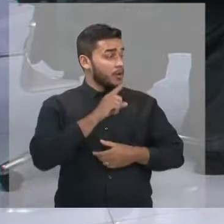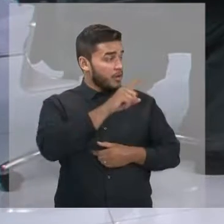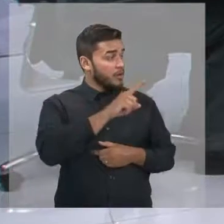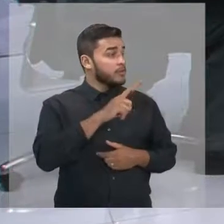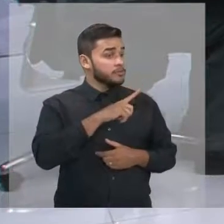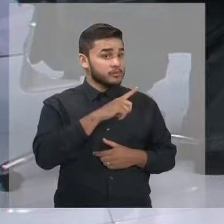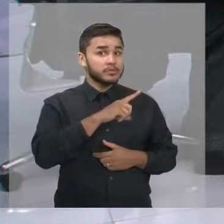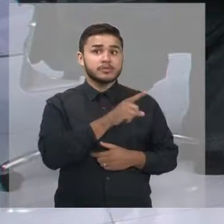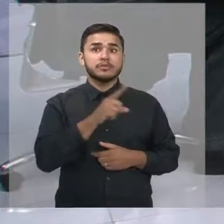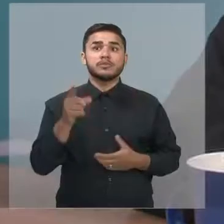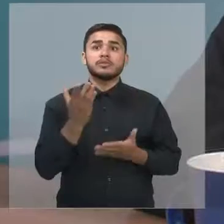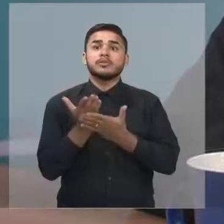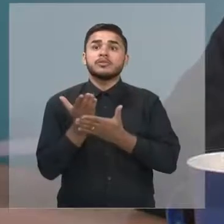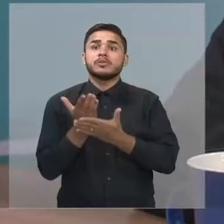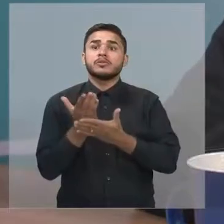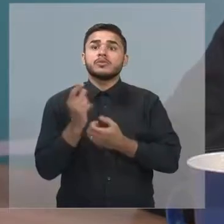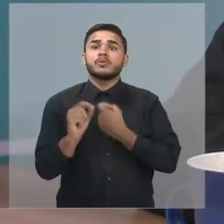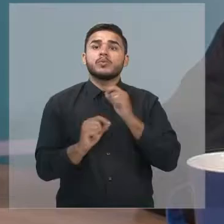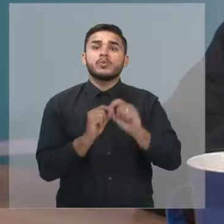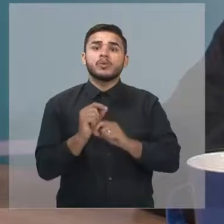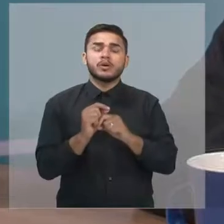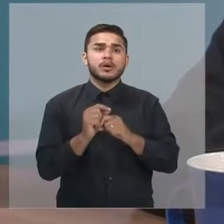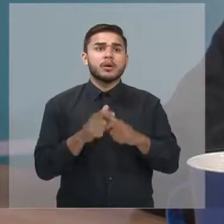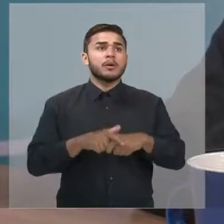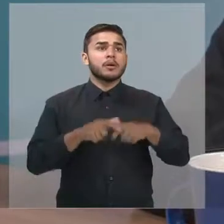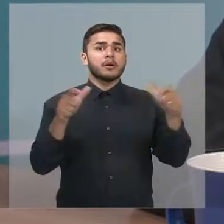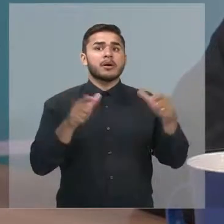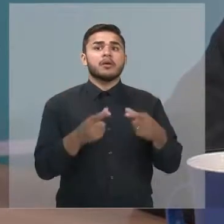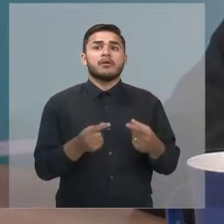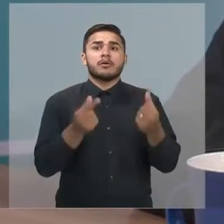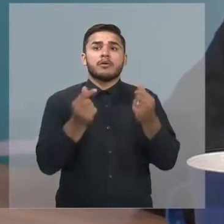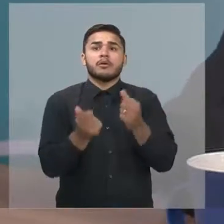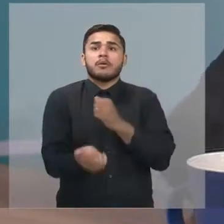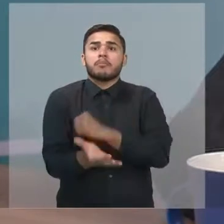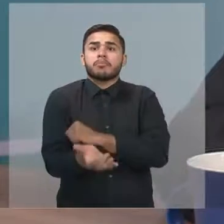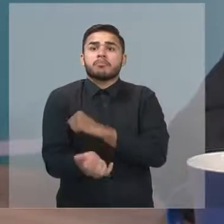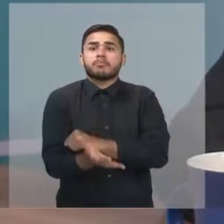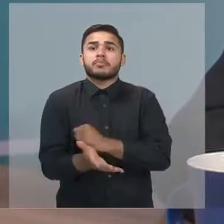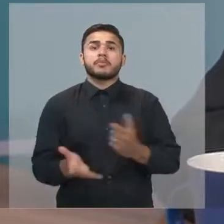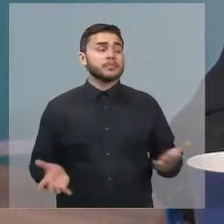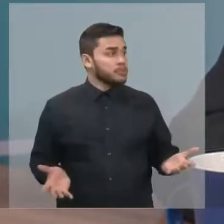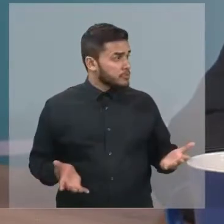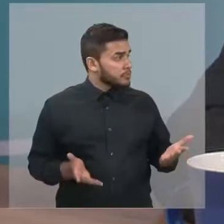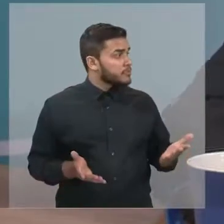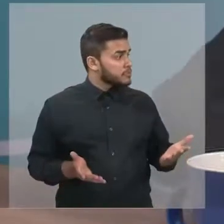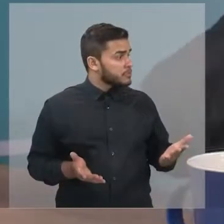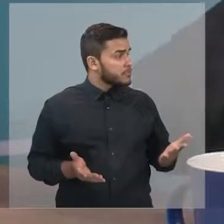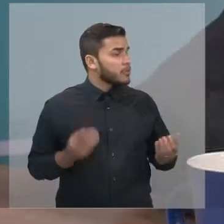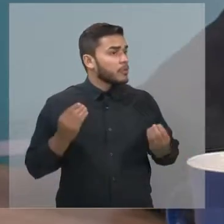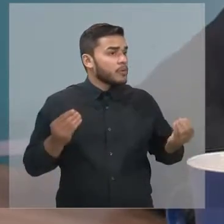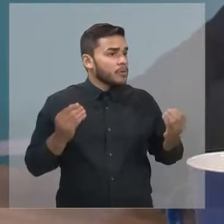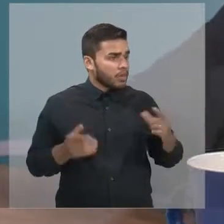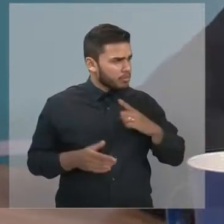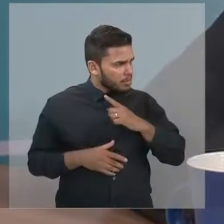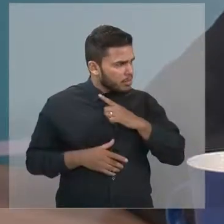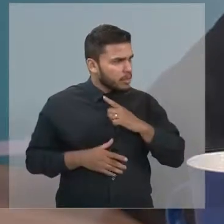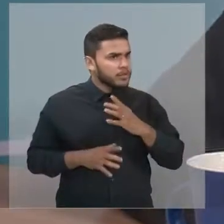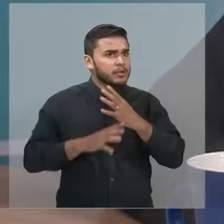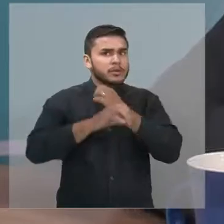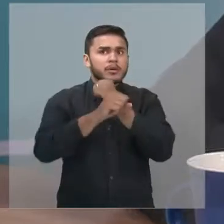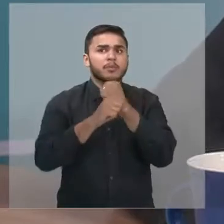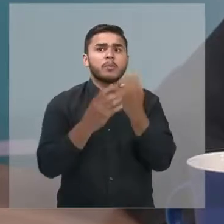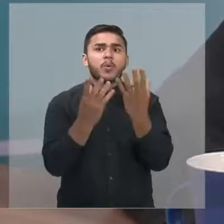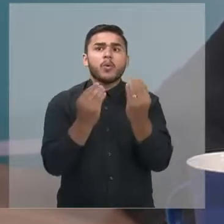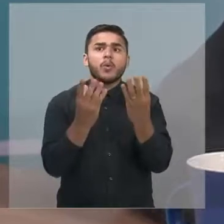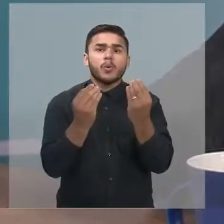ou denunciados no Supremo Tribunal Federal por desvio de dinheiro público. Significa que a nossa educação falha gravemente